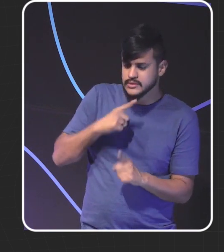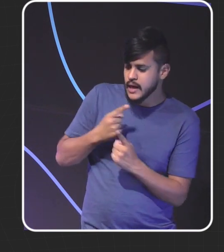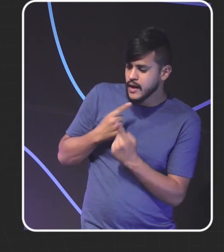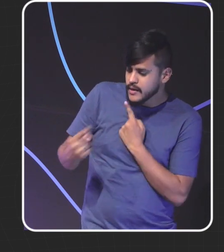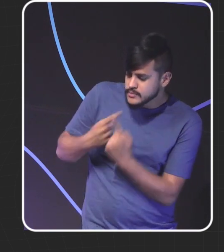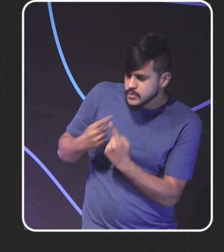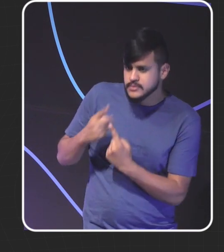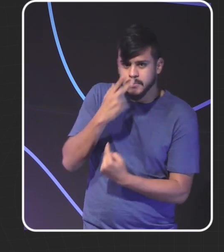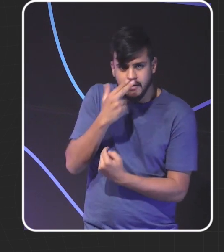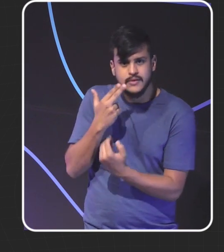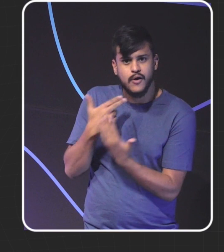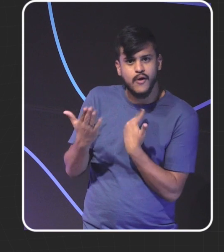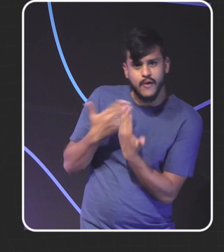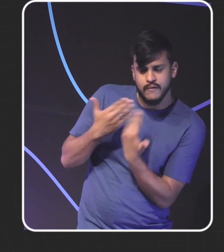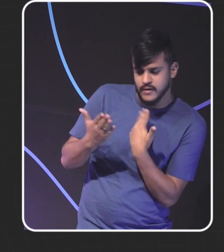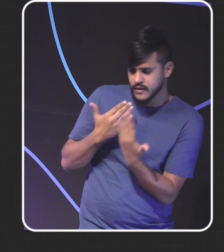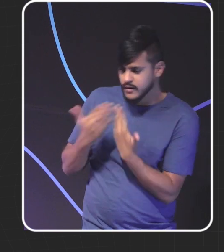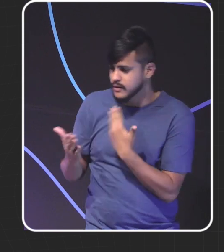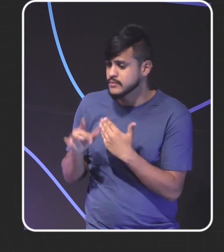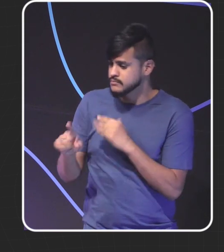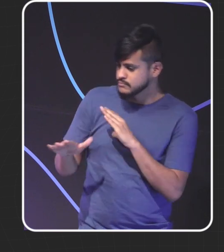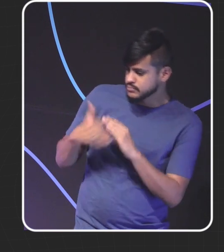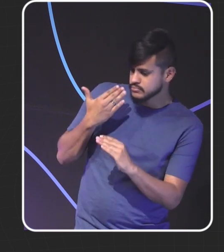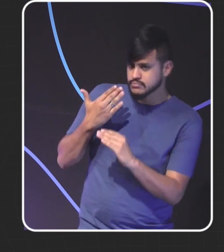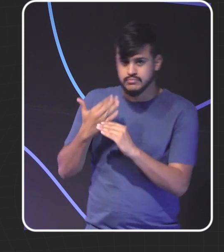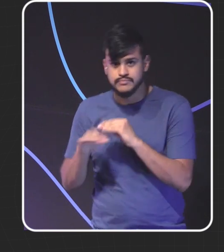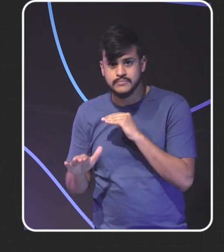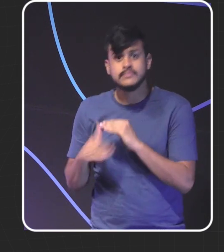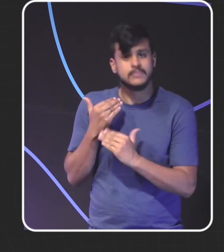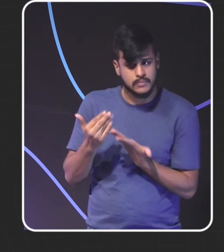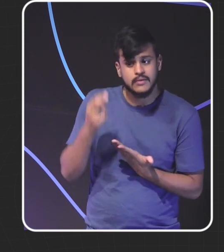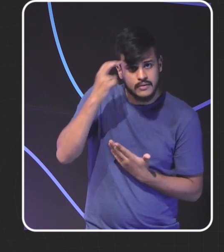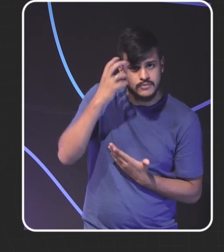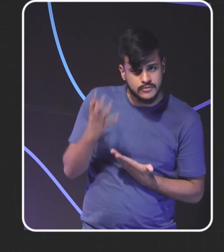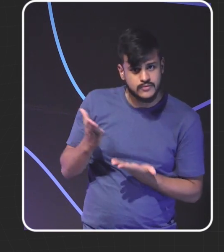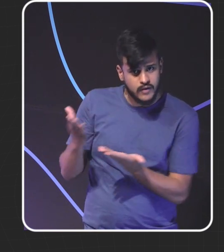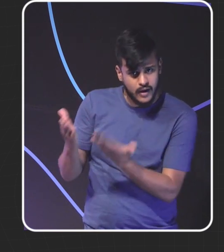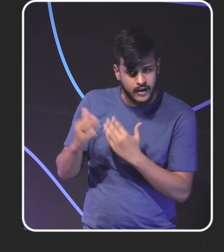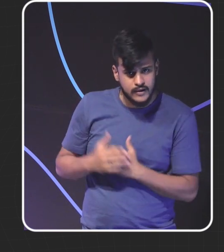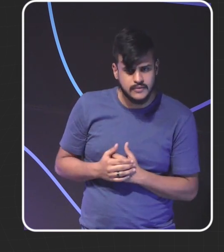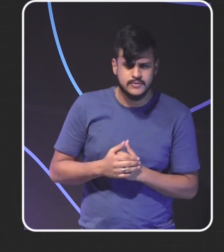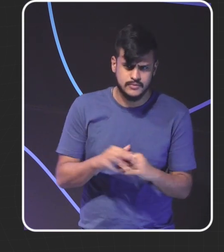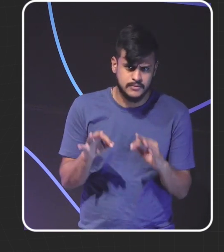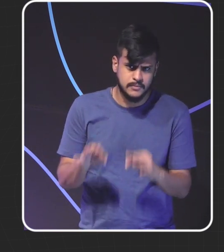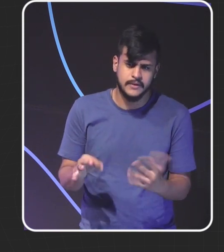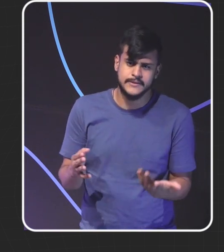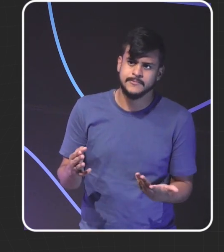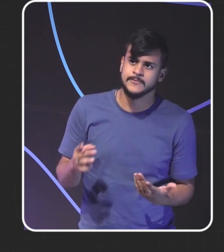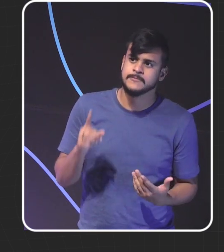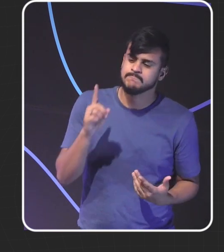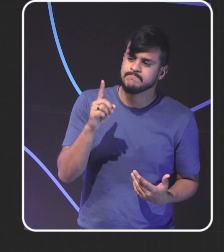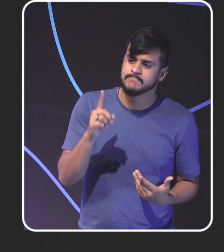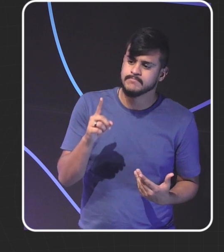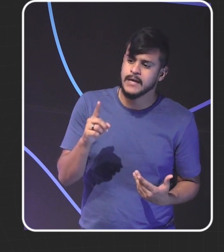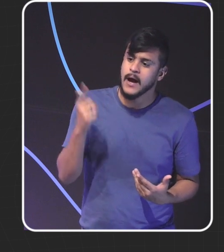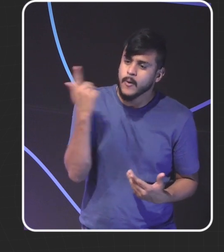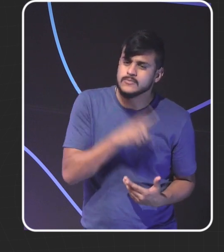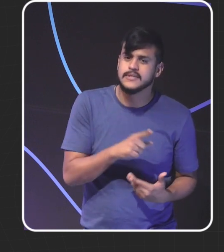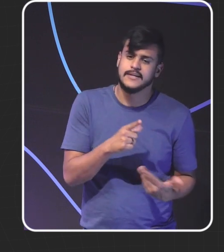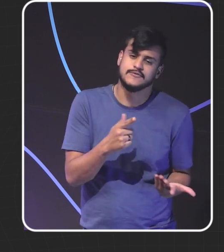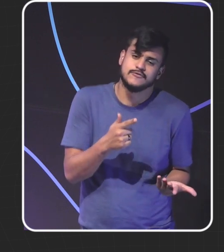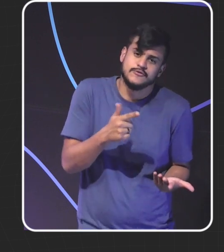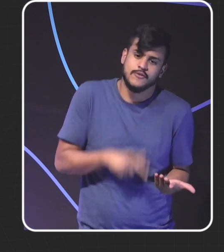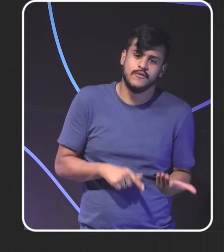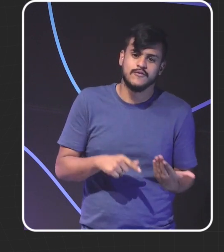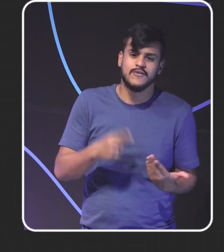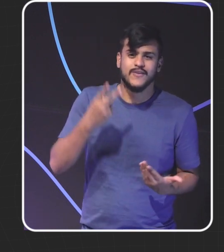com ele e ele vai funcionar assim, né? Eu vejo a inteligência artificial funcionando como um grande, realmente, trazendo de novo